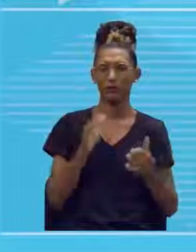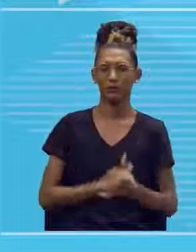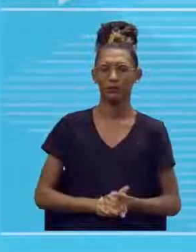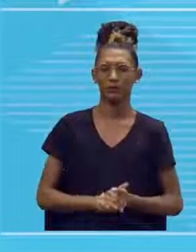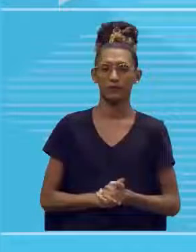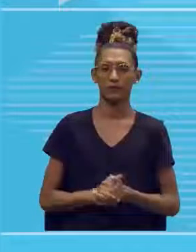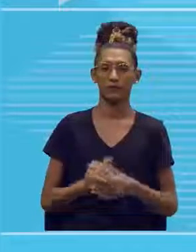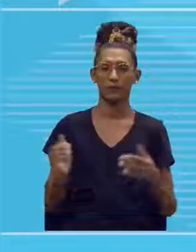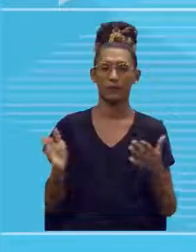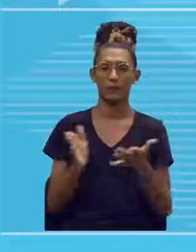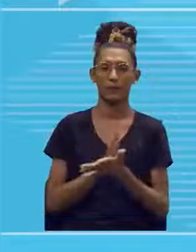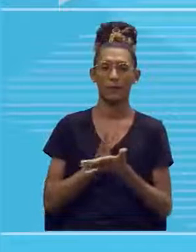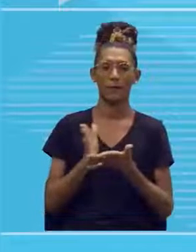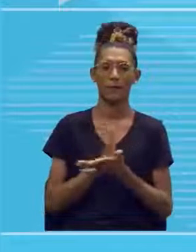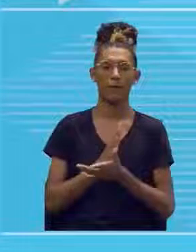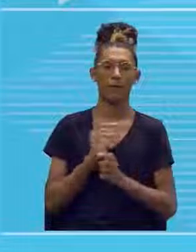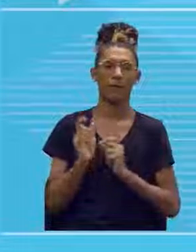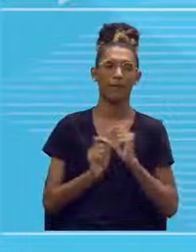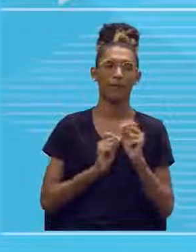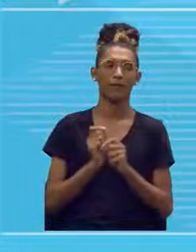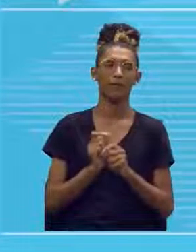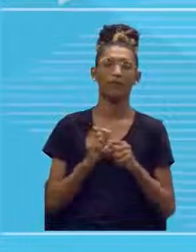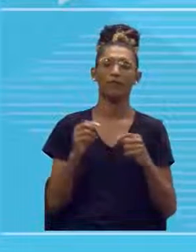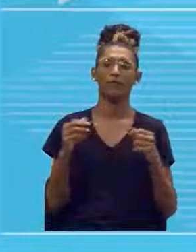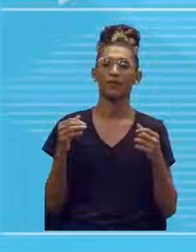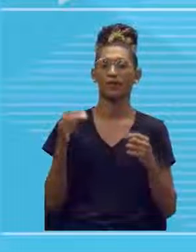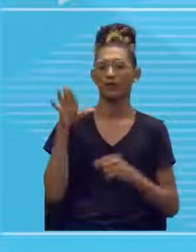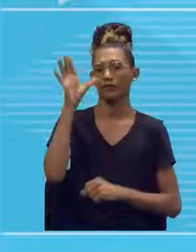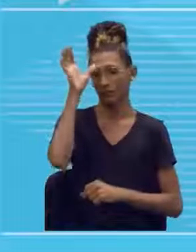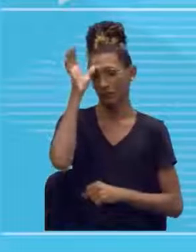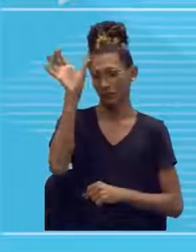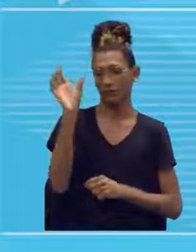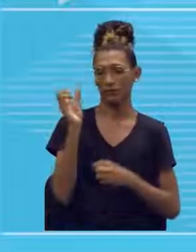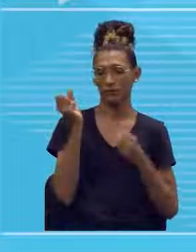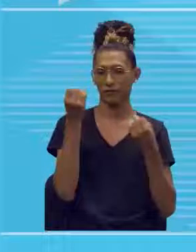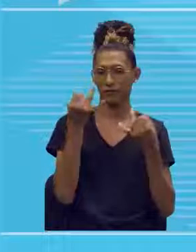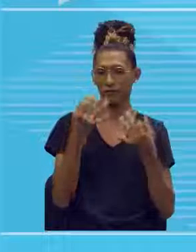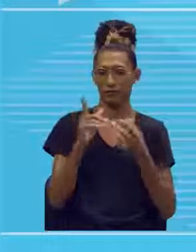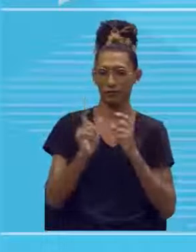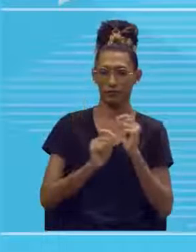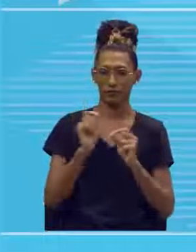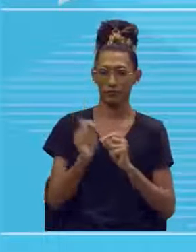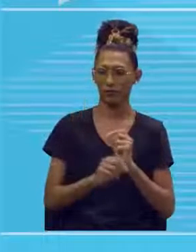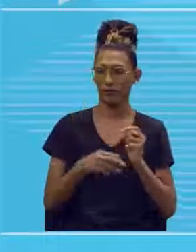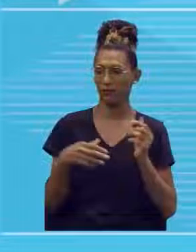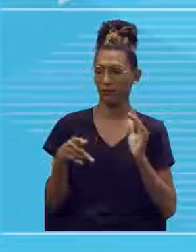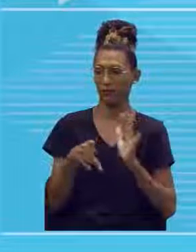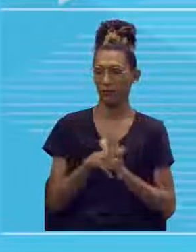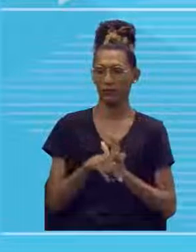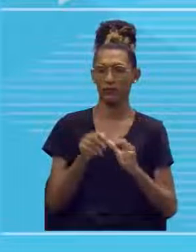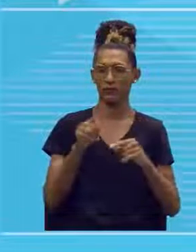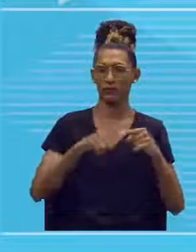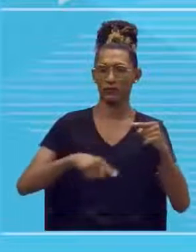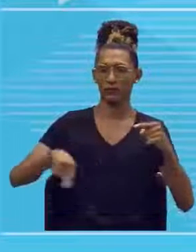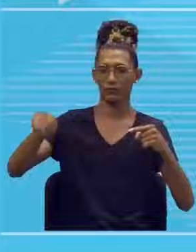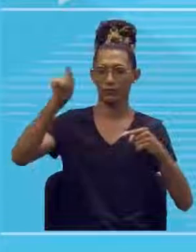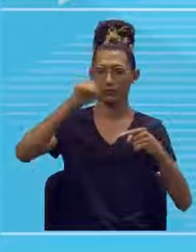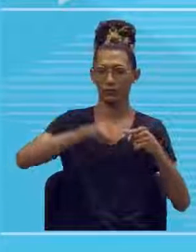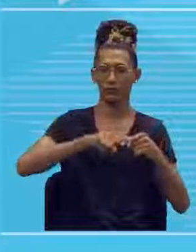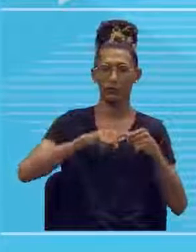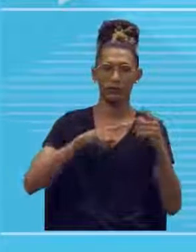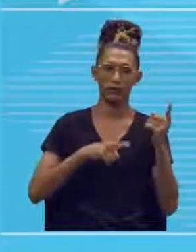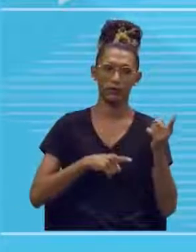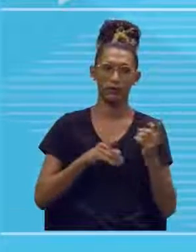ver como é que alguma algumas situações algumas culturas explicavam o próprio formato da terra eu